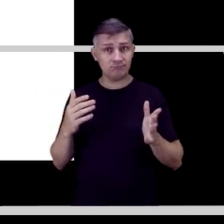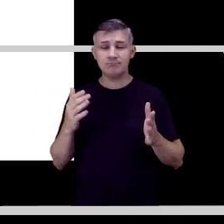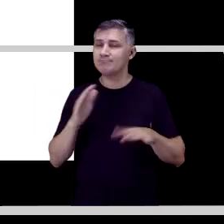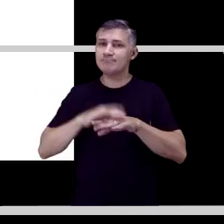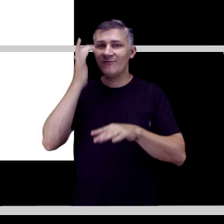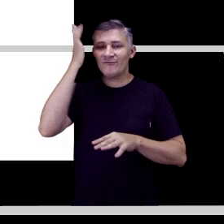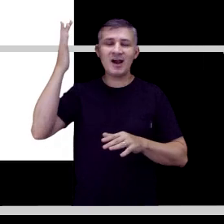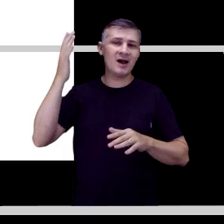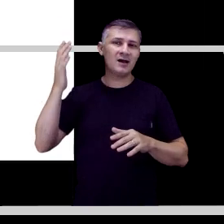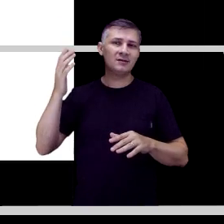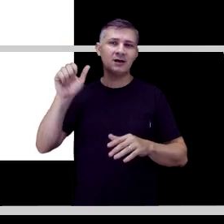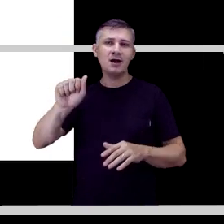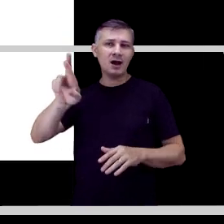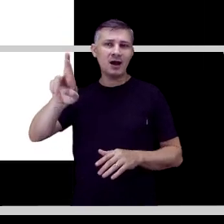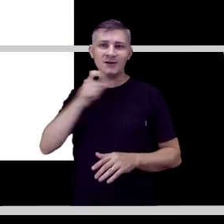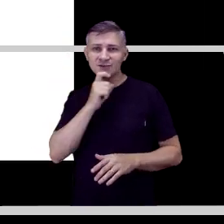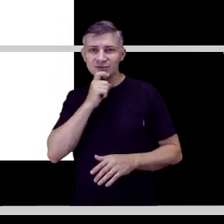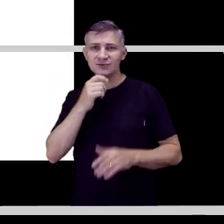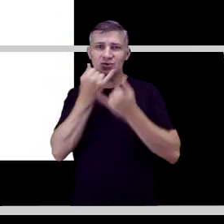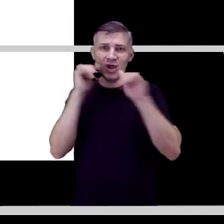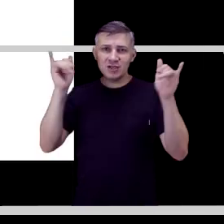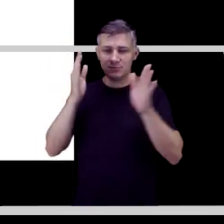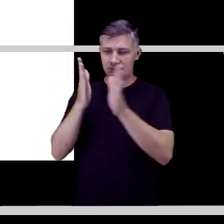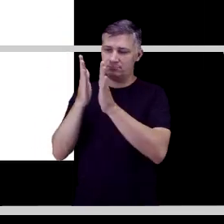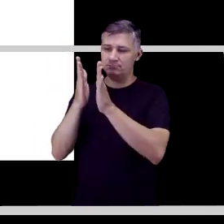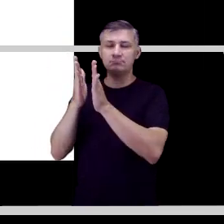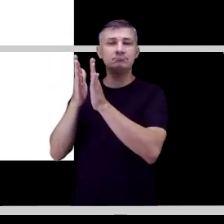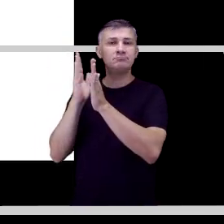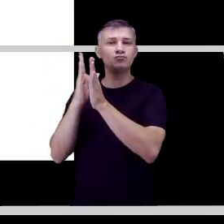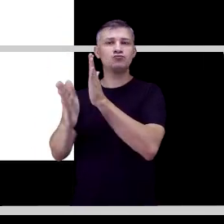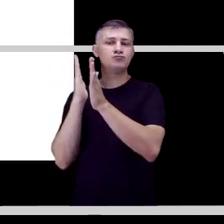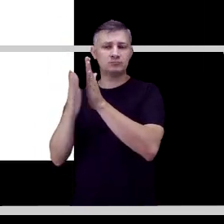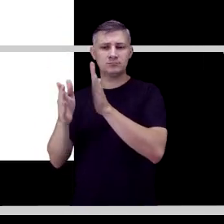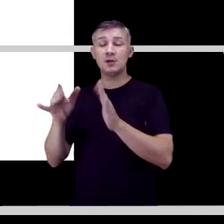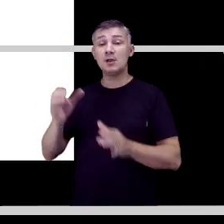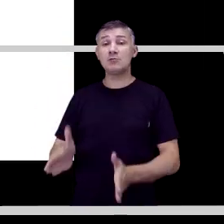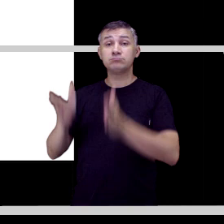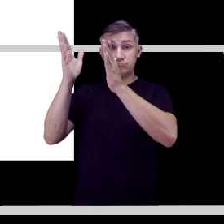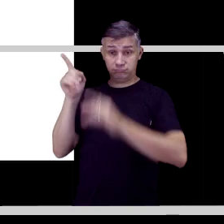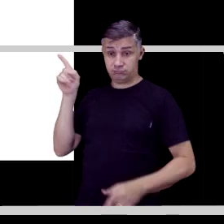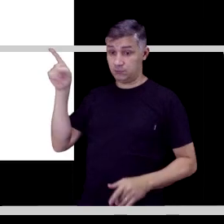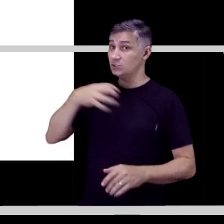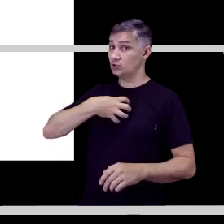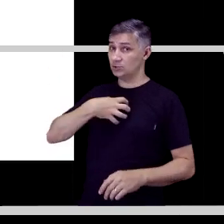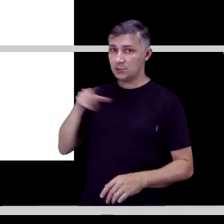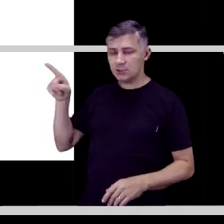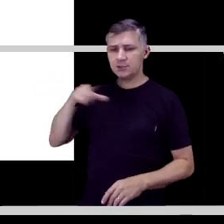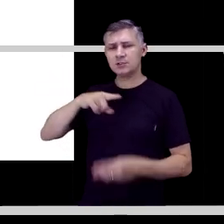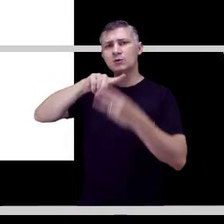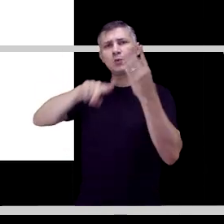externa e a fachada interna, não só para amortecer questões termoacústicas, mas também para passar todas as facilidades, né,